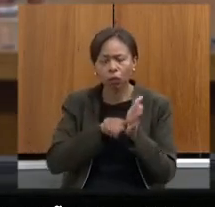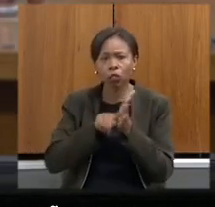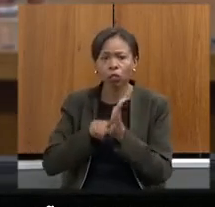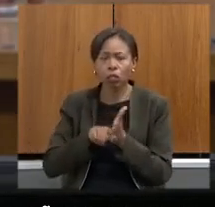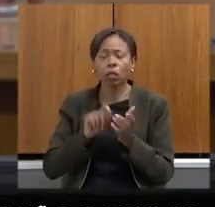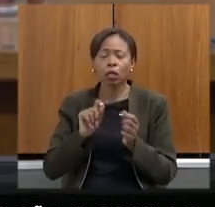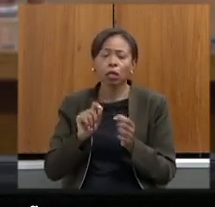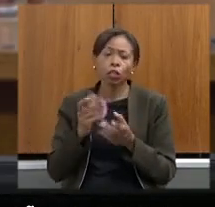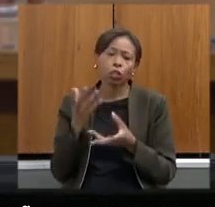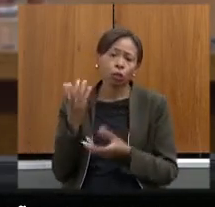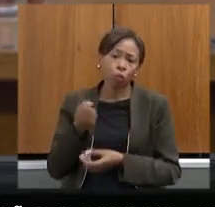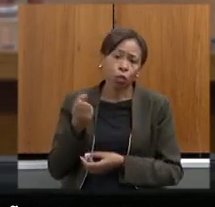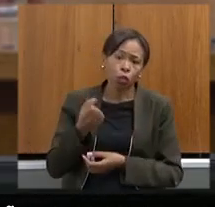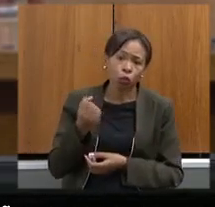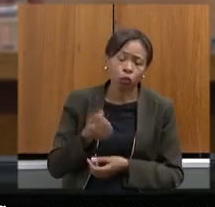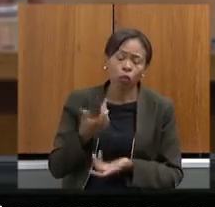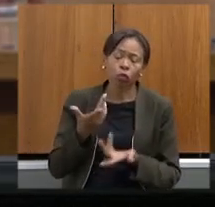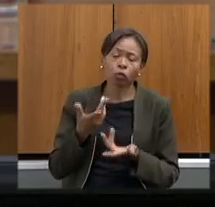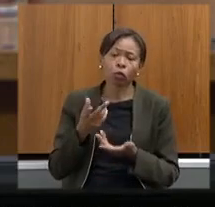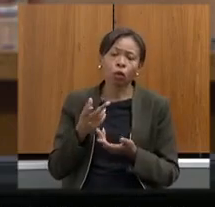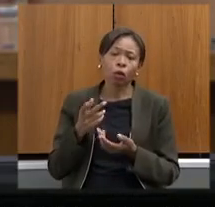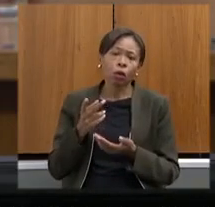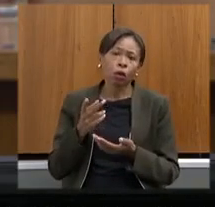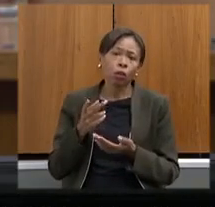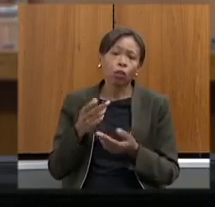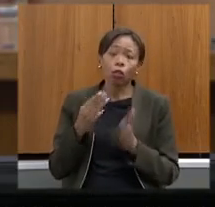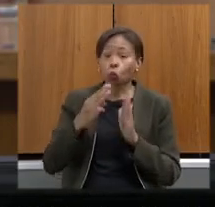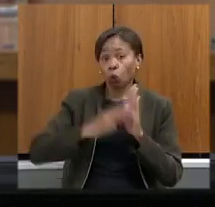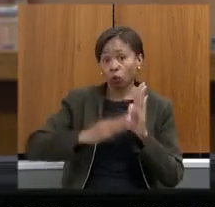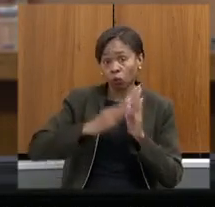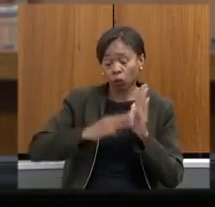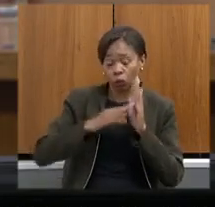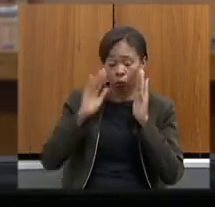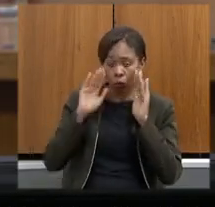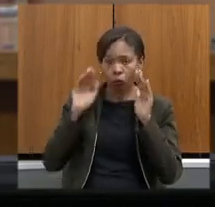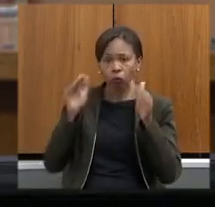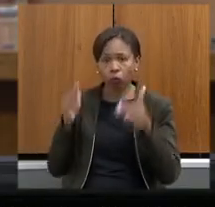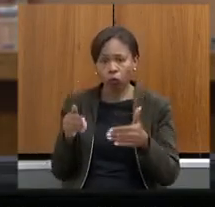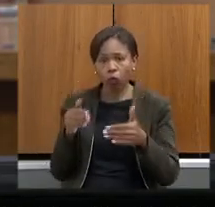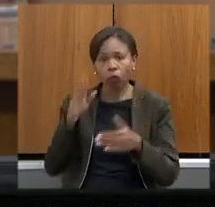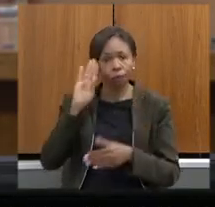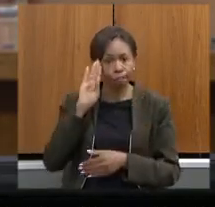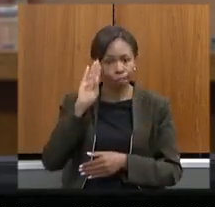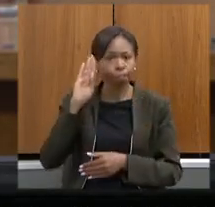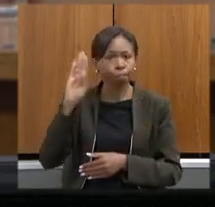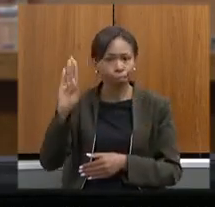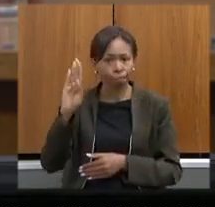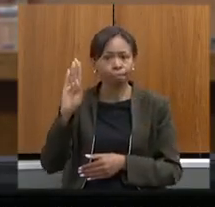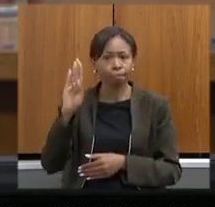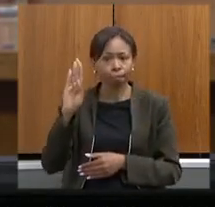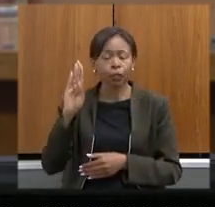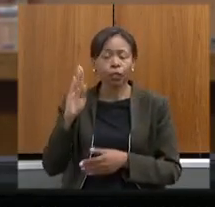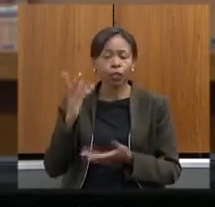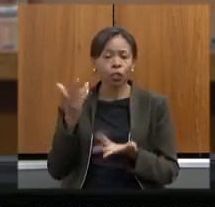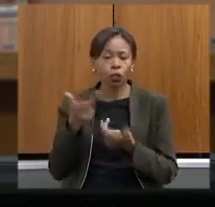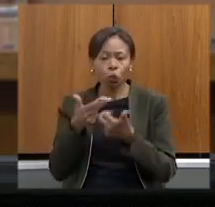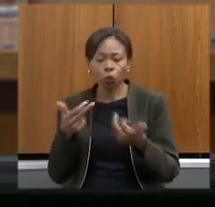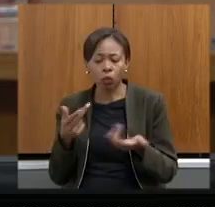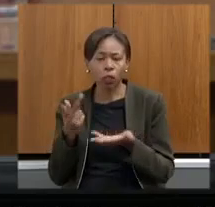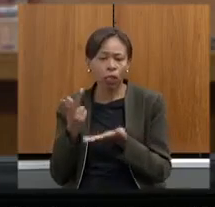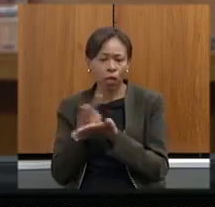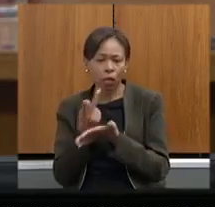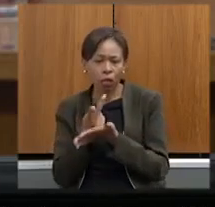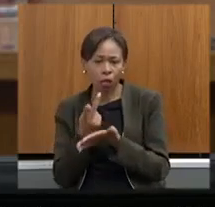regulares a partir de uma metodologia que foca né naqueles principais indícios de irregularidade